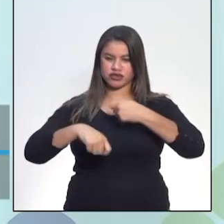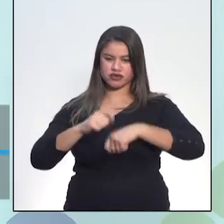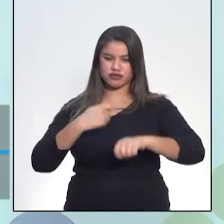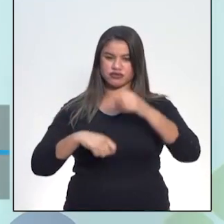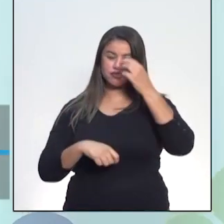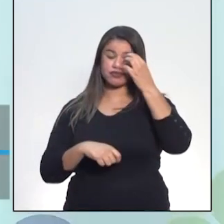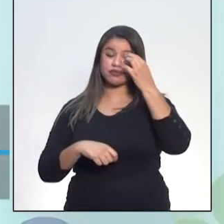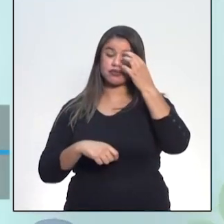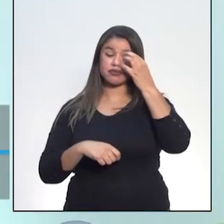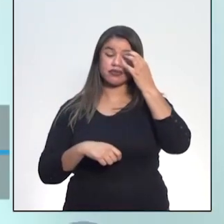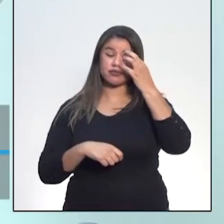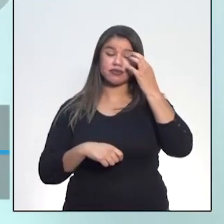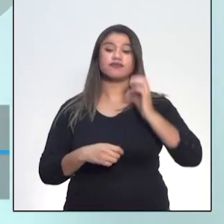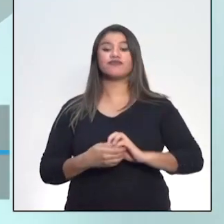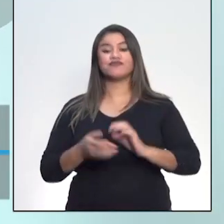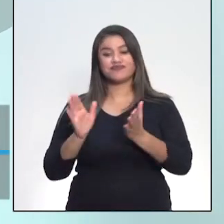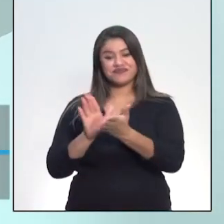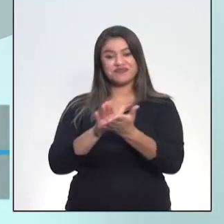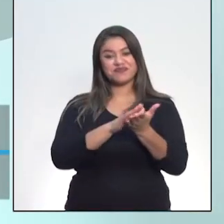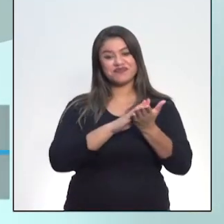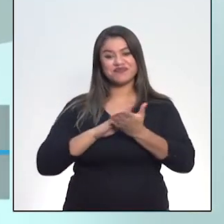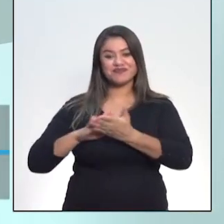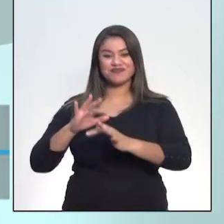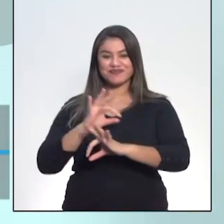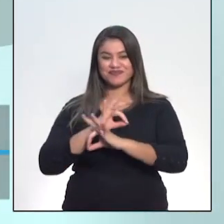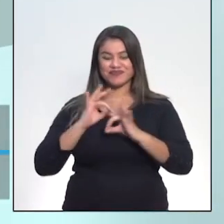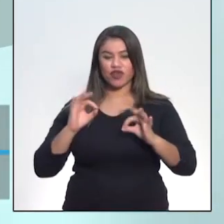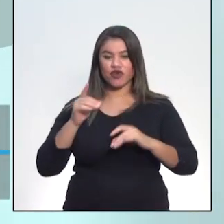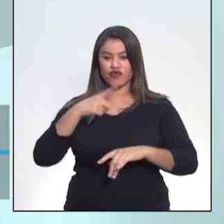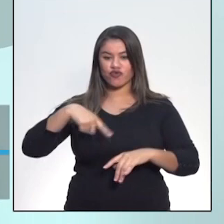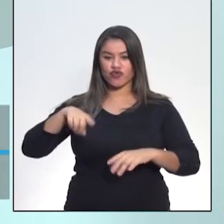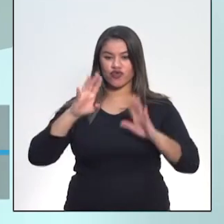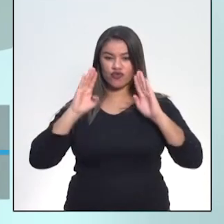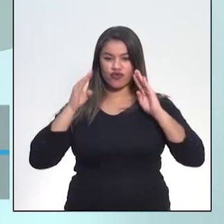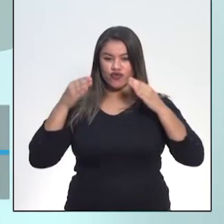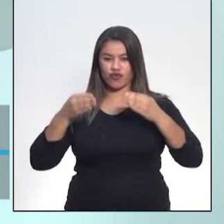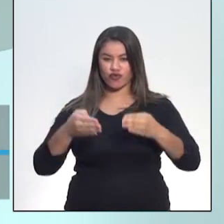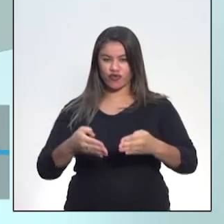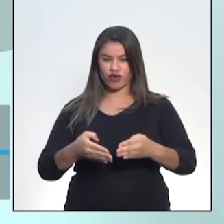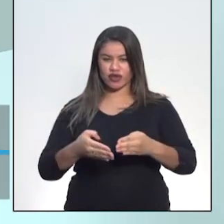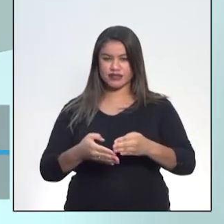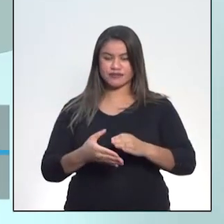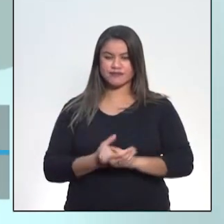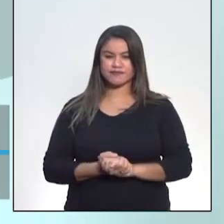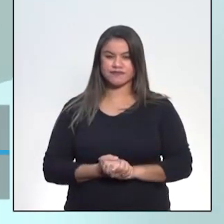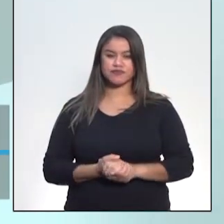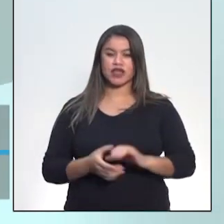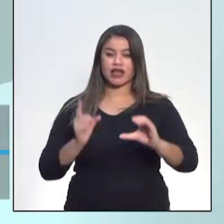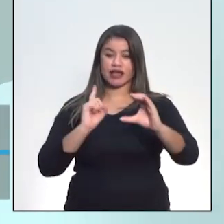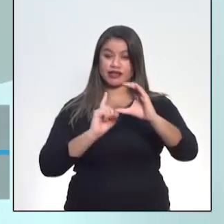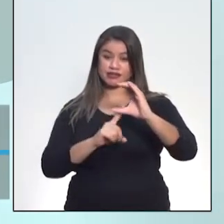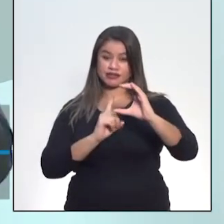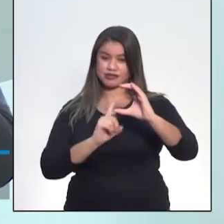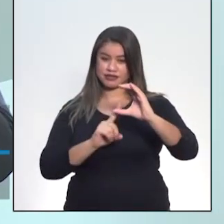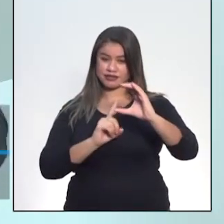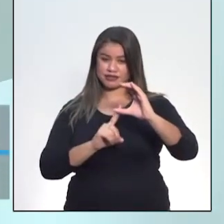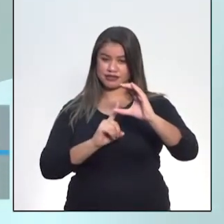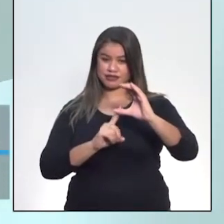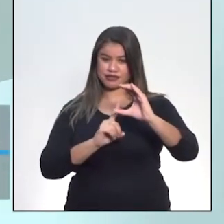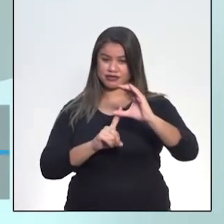Muito bem, parabéns. Vocês estão focados. É esse mesmo. Capitalismo é